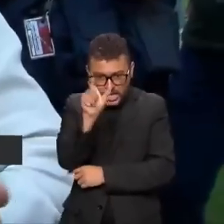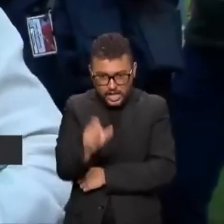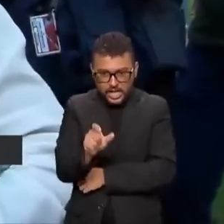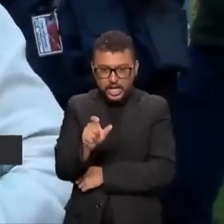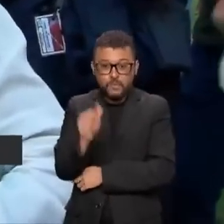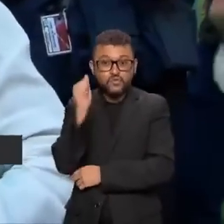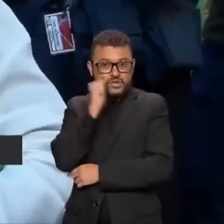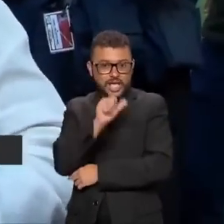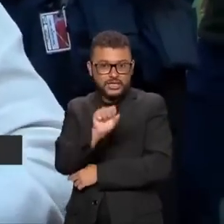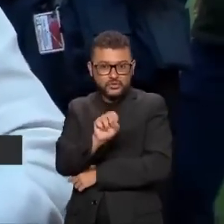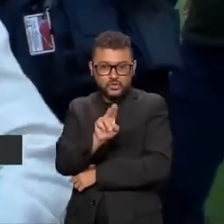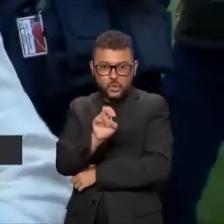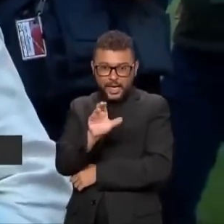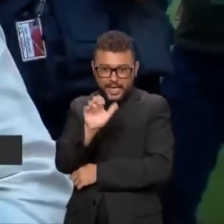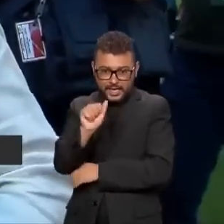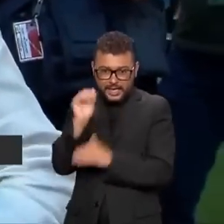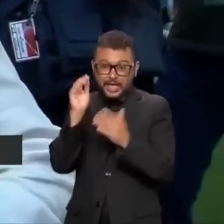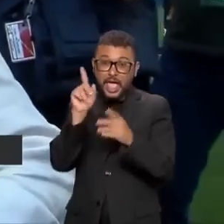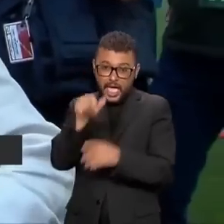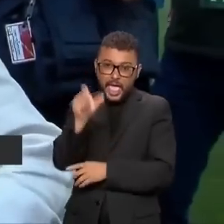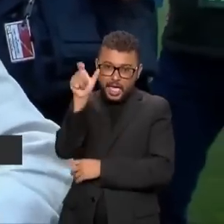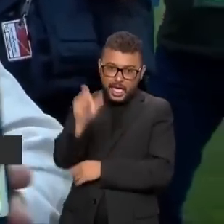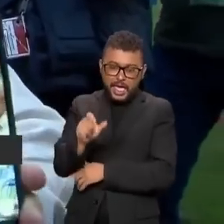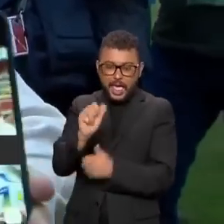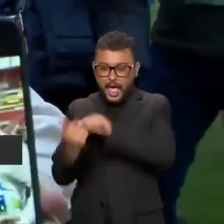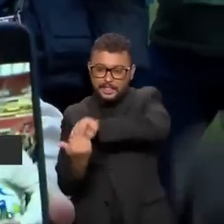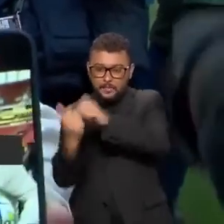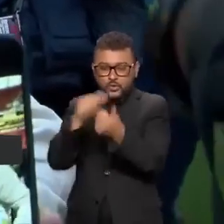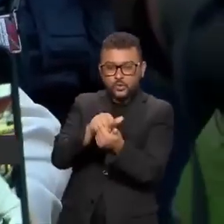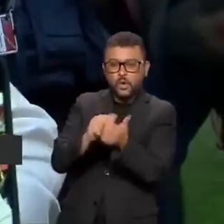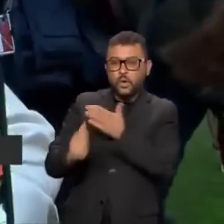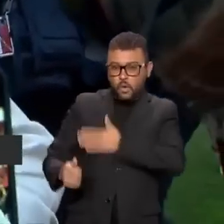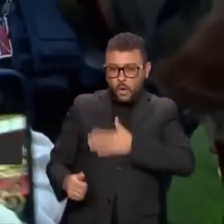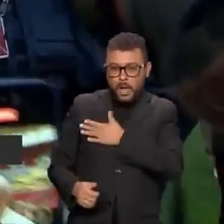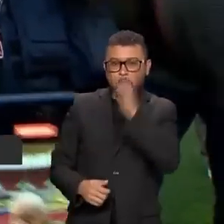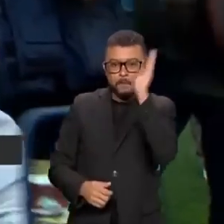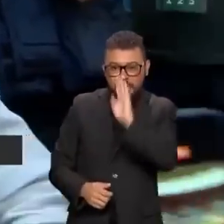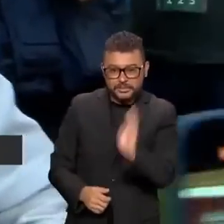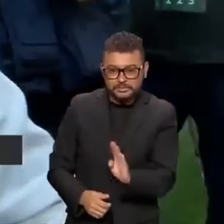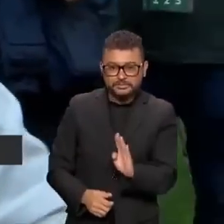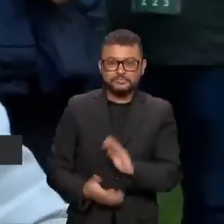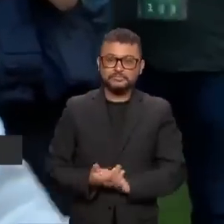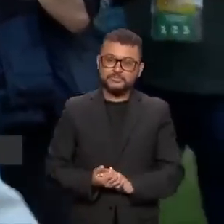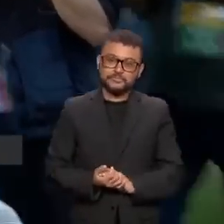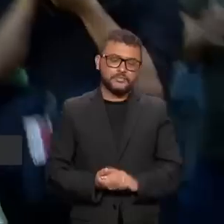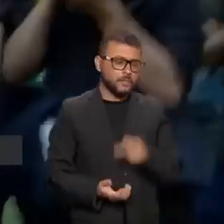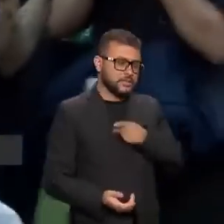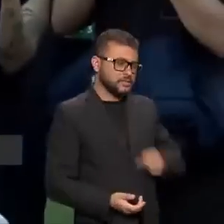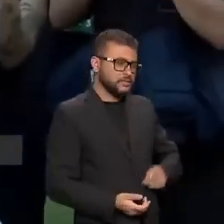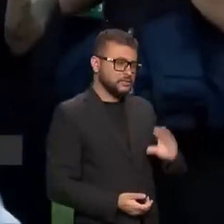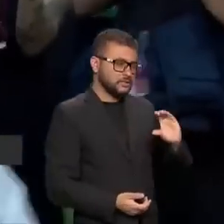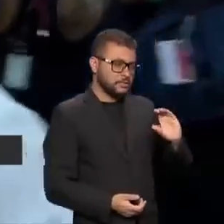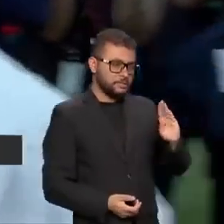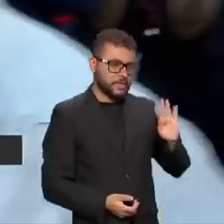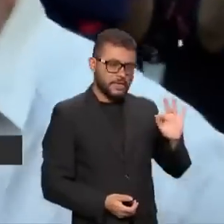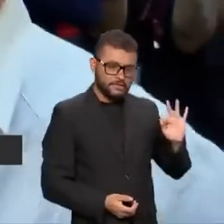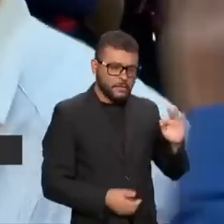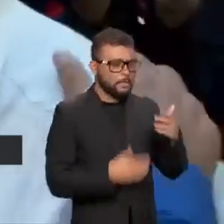querida sueca que se adaptou tão bem ao Brasil. E, presidente, parabéns pelo